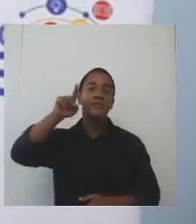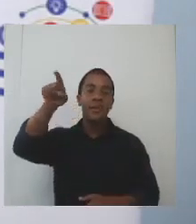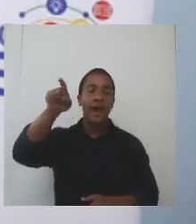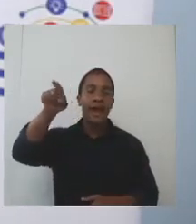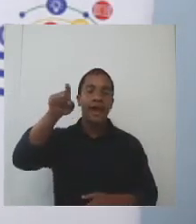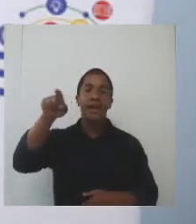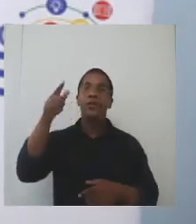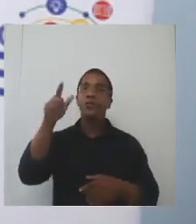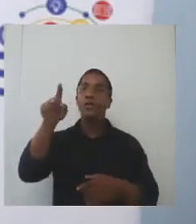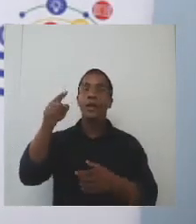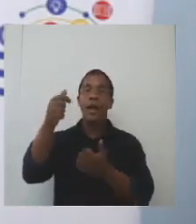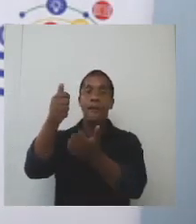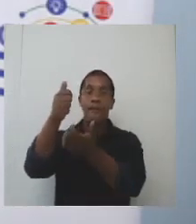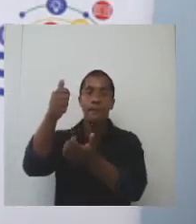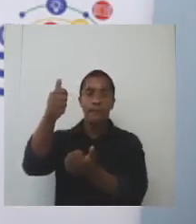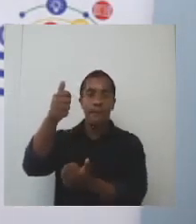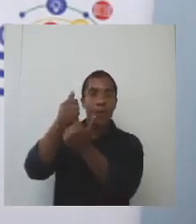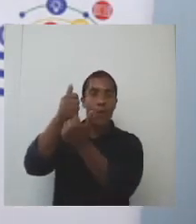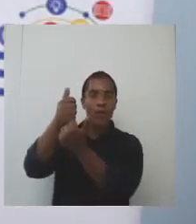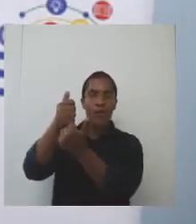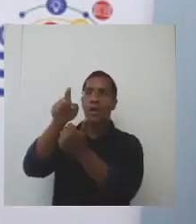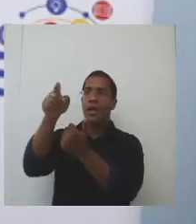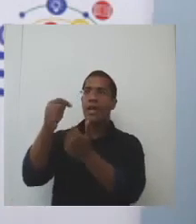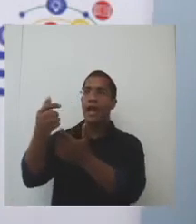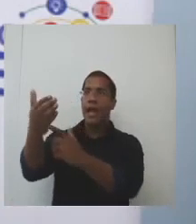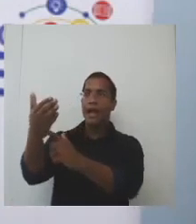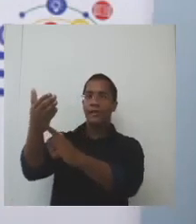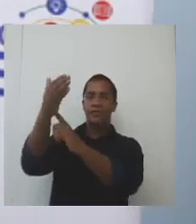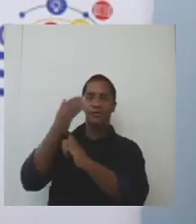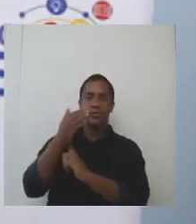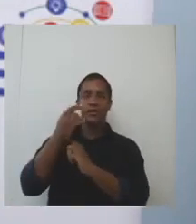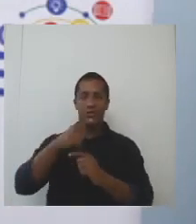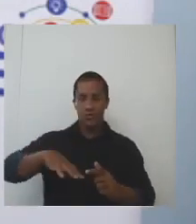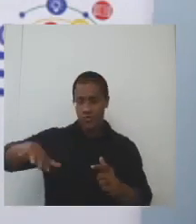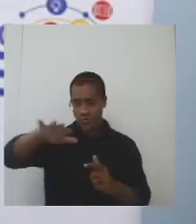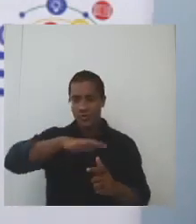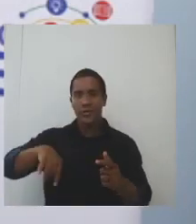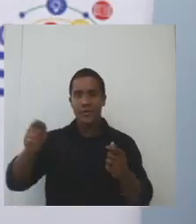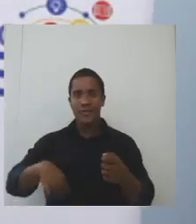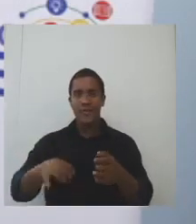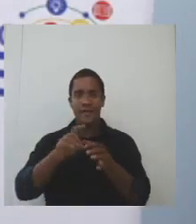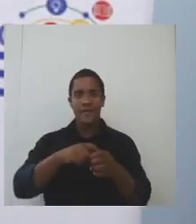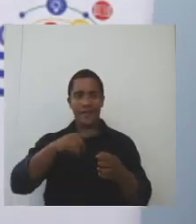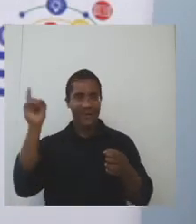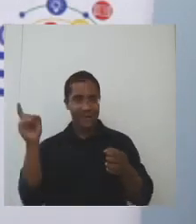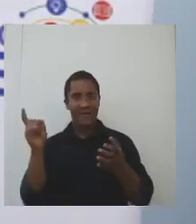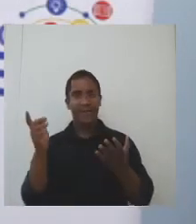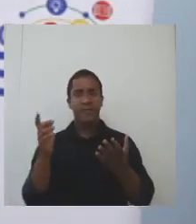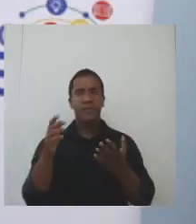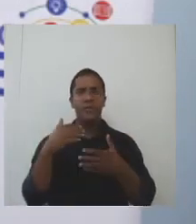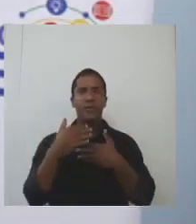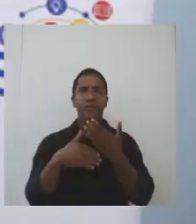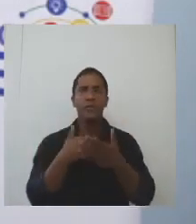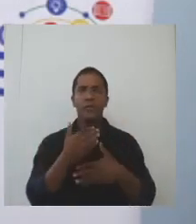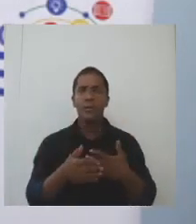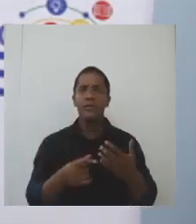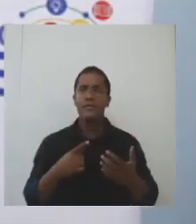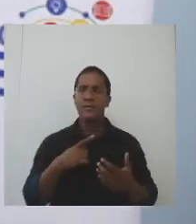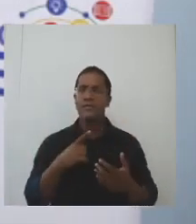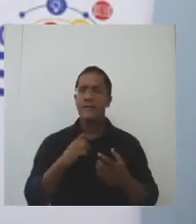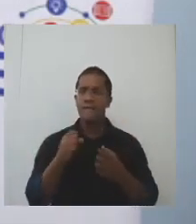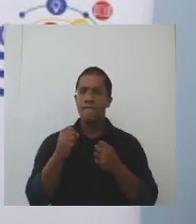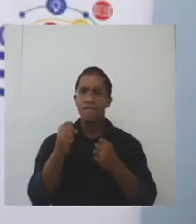apoio dos americanos para a nossa causa da independência. Mas depois, né, de tomar conhecimento que nós tivemos aqui uma